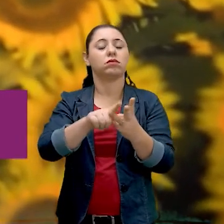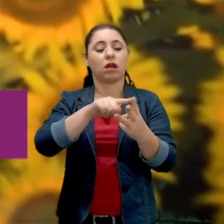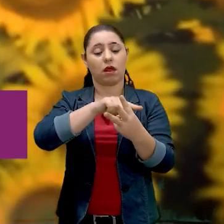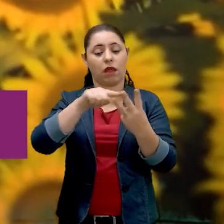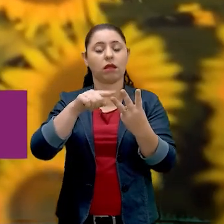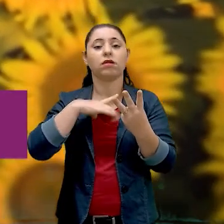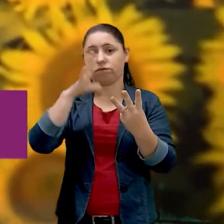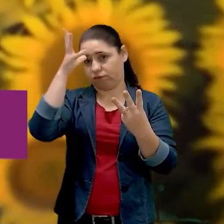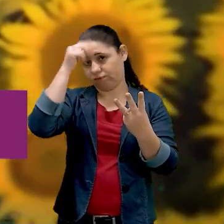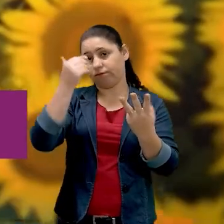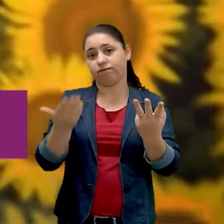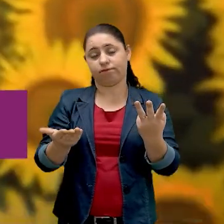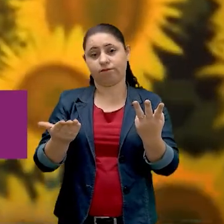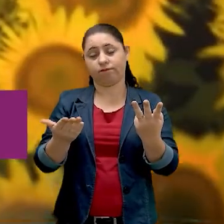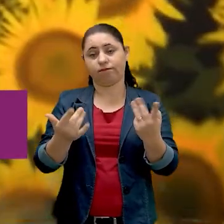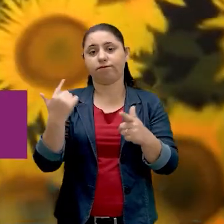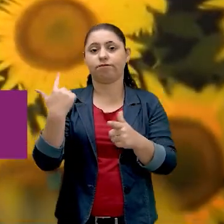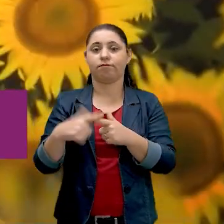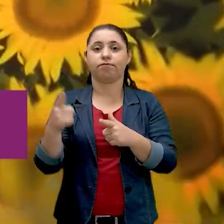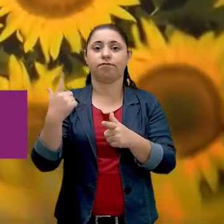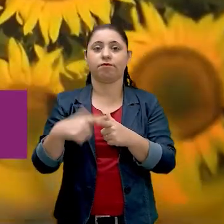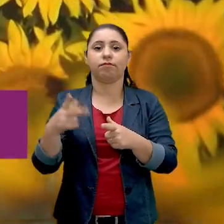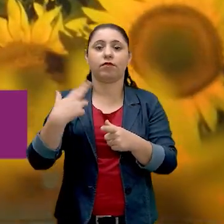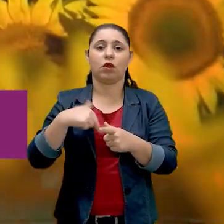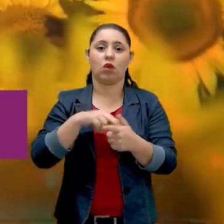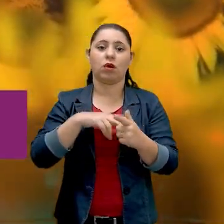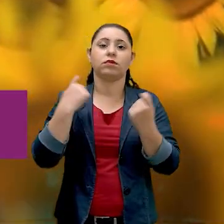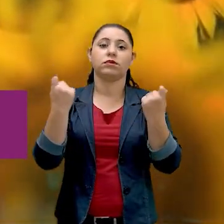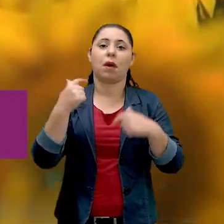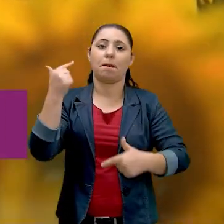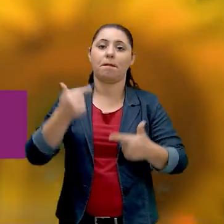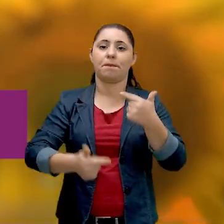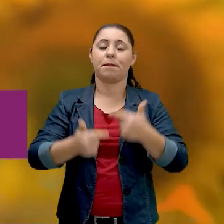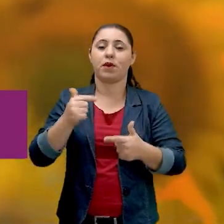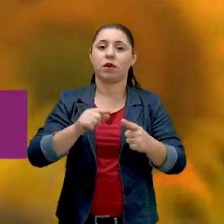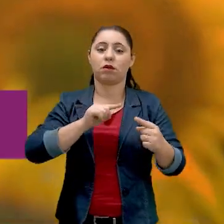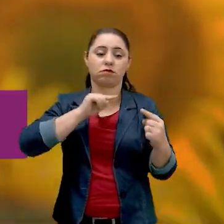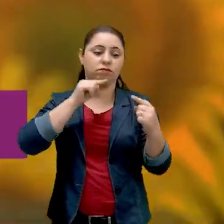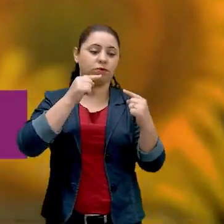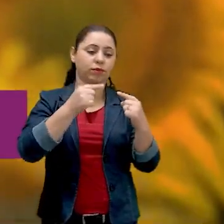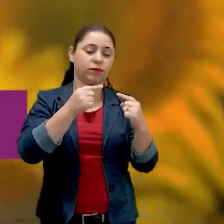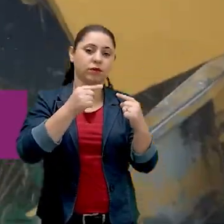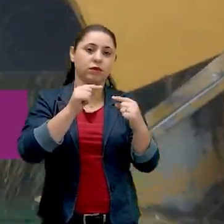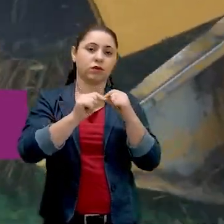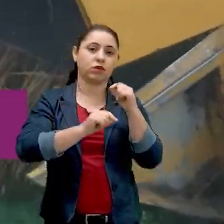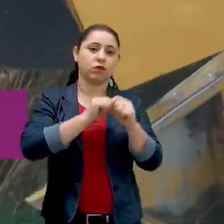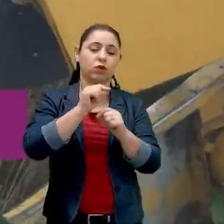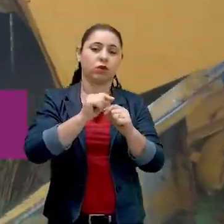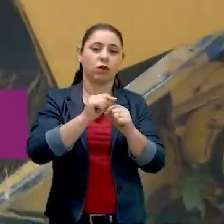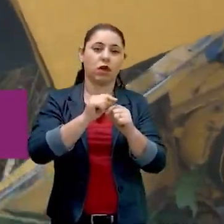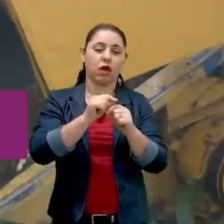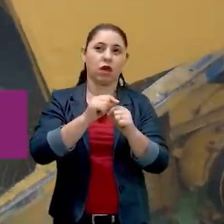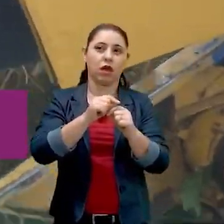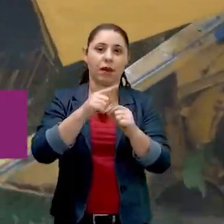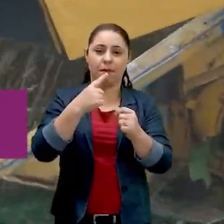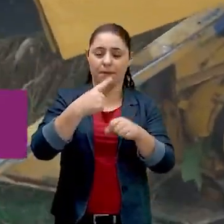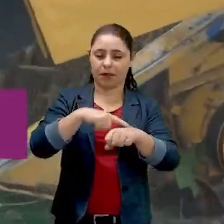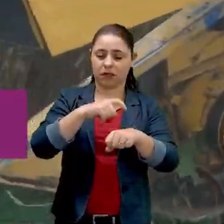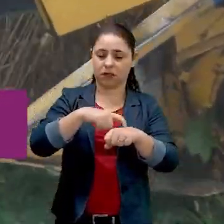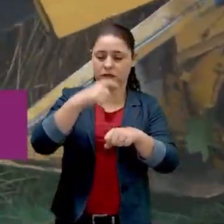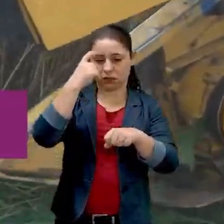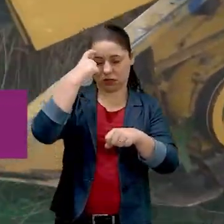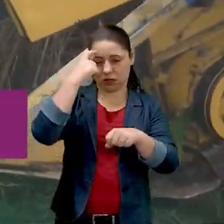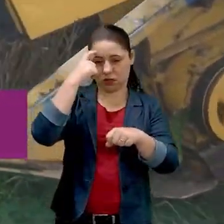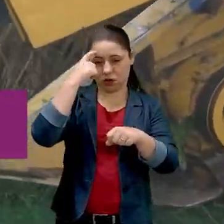isso. O problema é que a gente precisa fazer essa política um pouco mais direcionada para médio e longo prazo